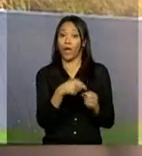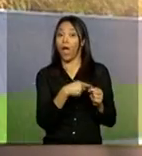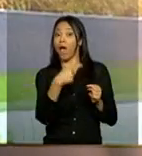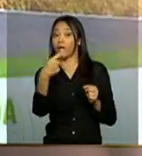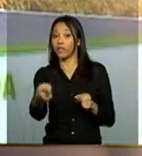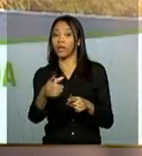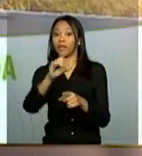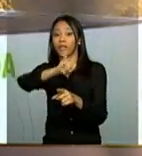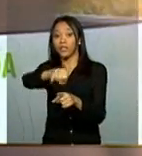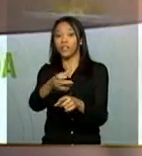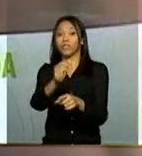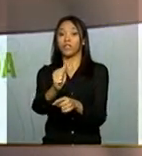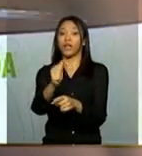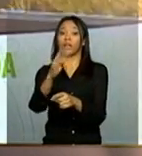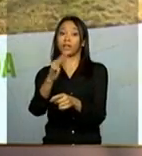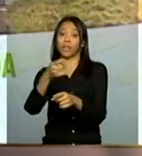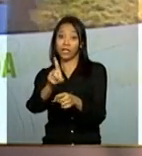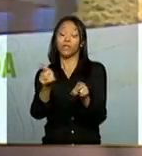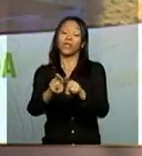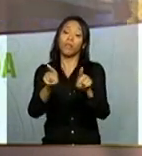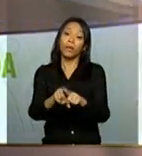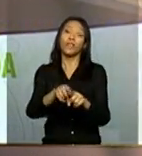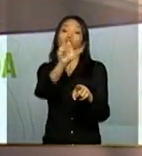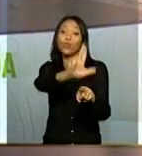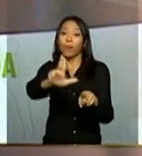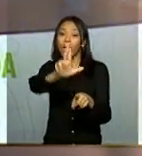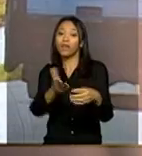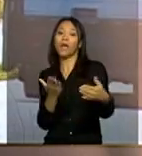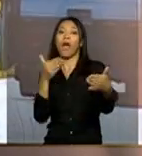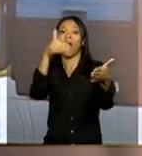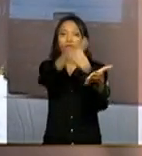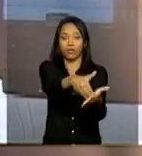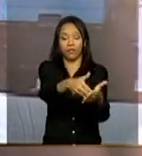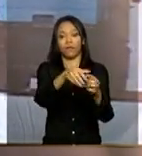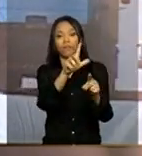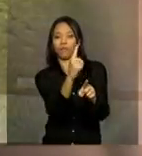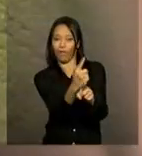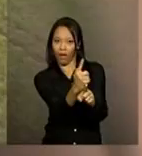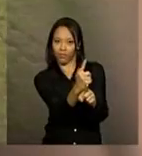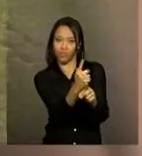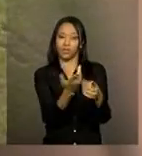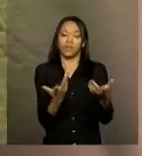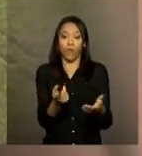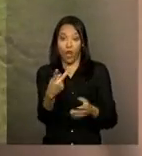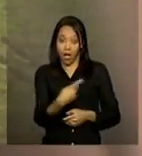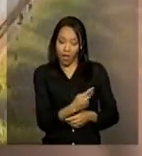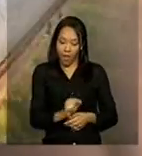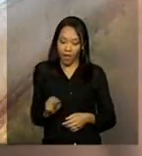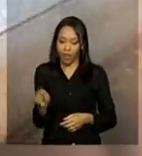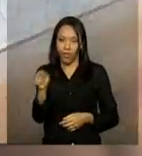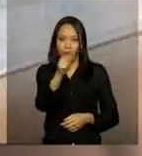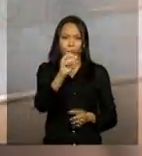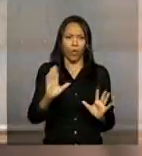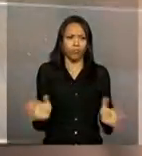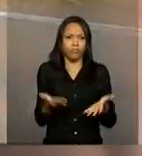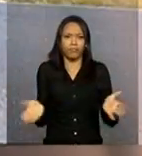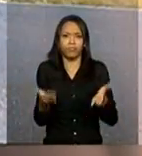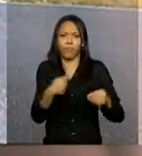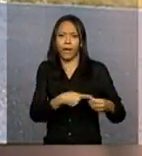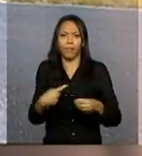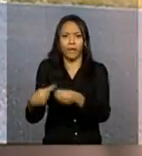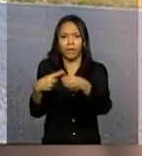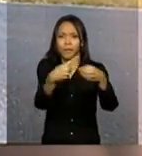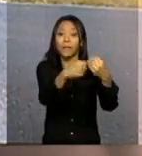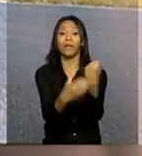da BR-050, de Uberlândia até a divisa com Goiás. Ambas estão promovendo o desenvolvimento regional e aumentando